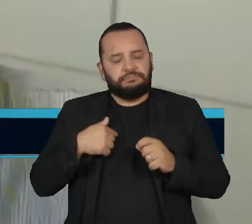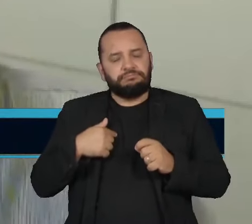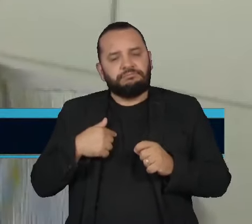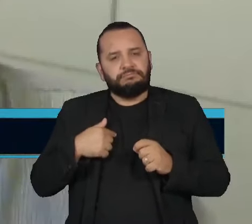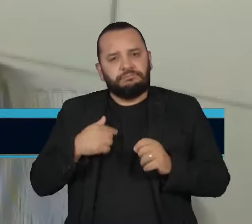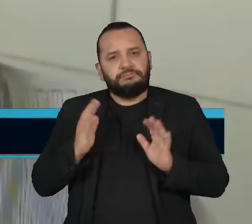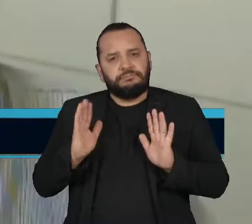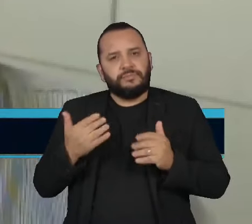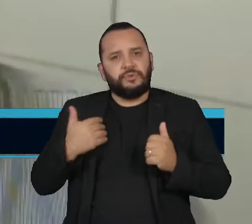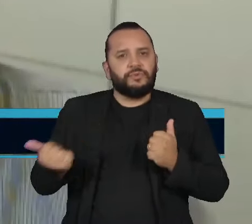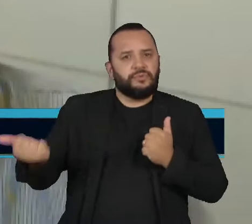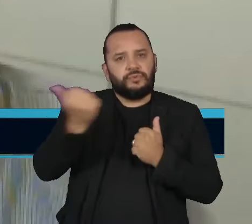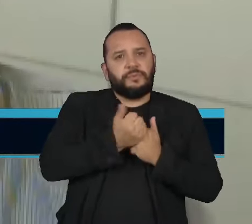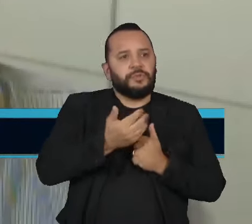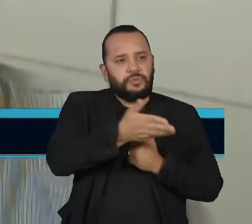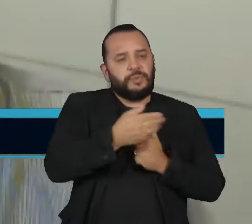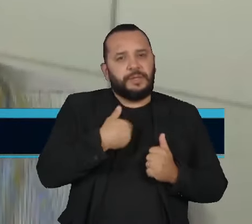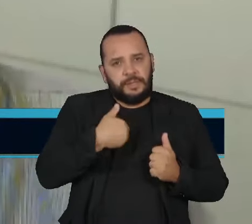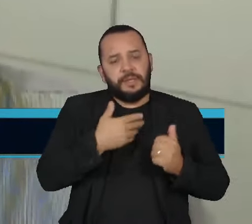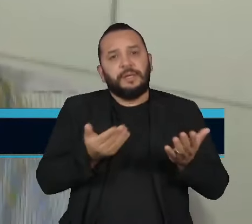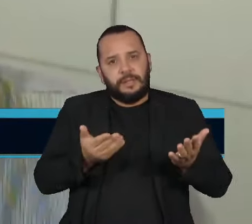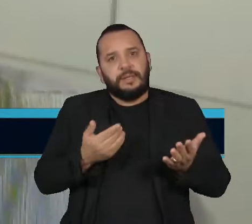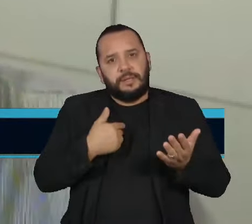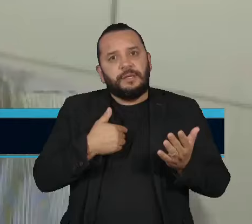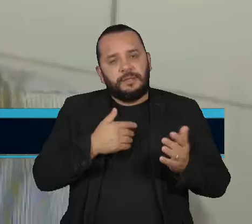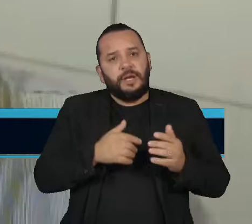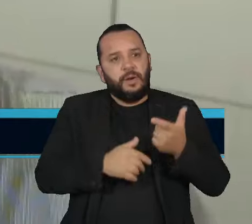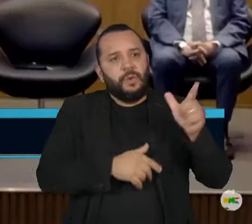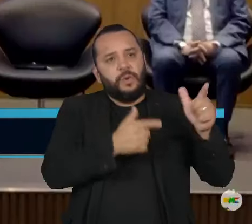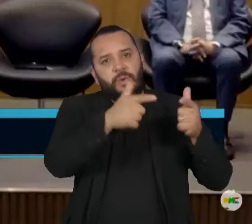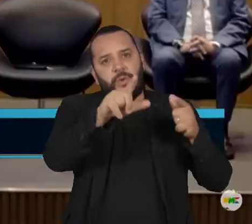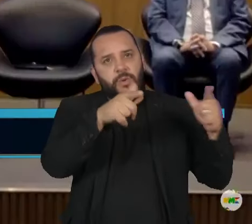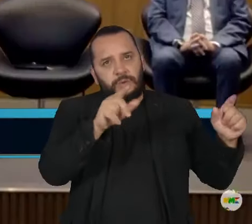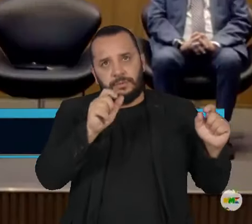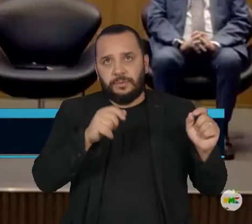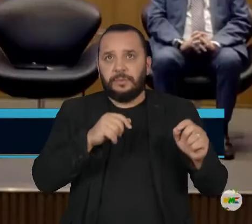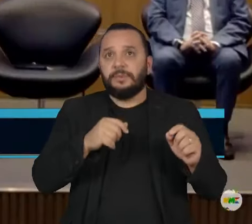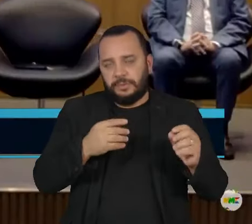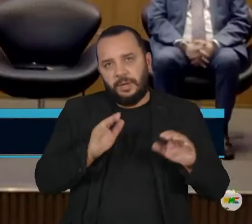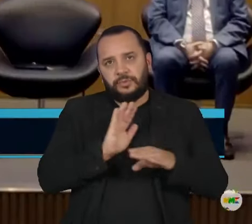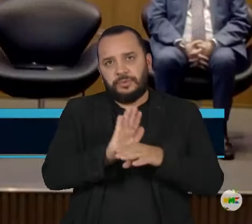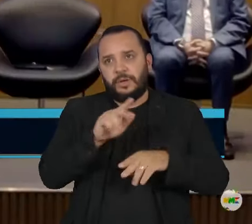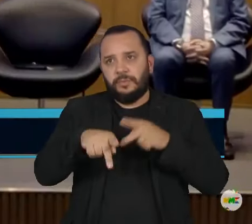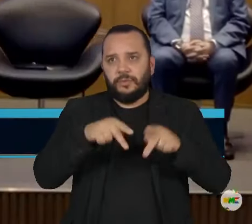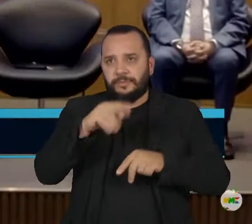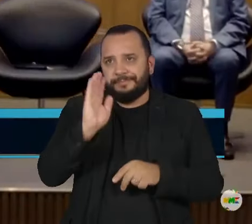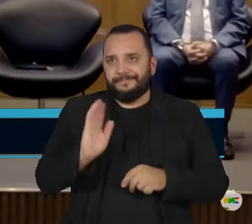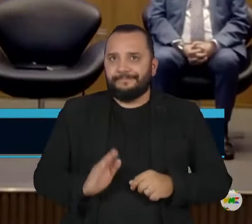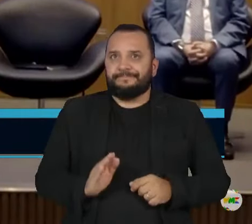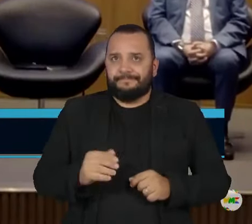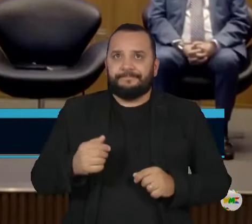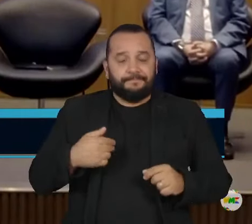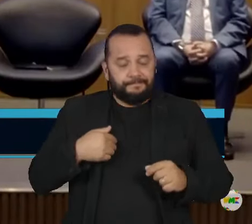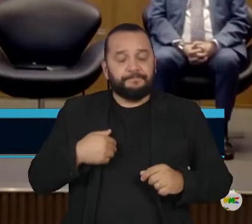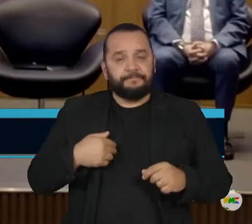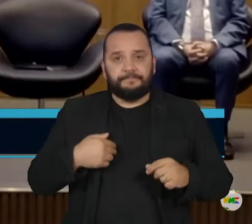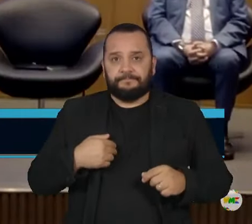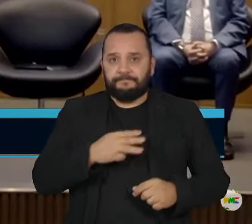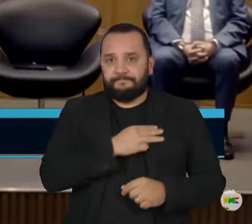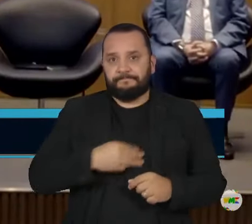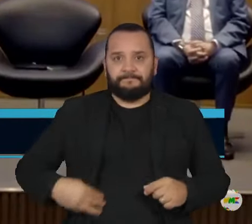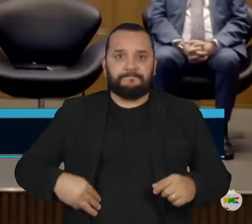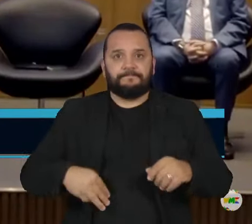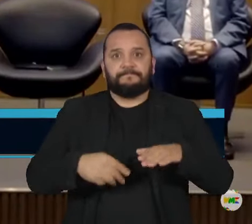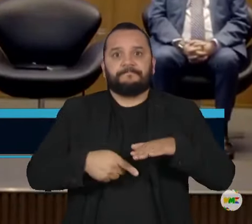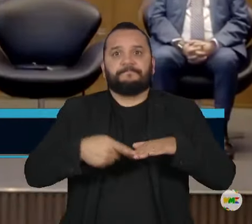a disponibilidade de energia elétrica paraa população brasileira nesta sexta o ministro de Minas e energia Alexandre Silveira